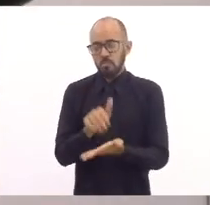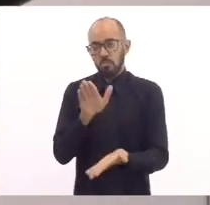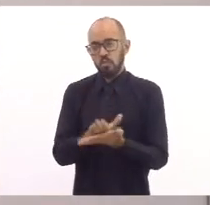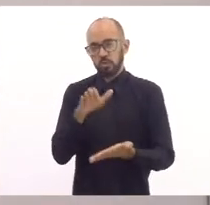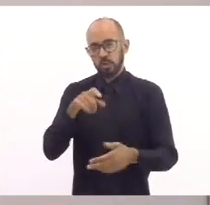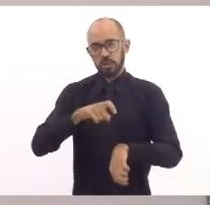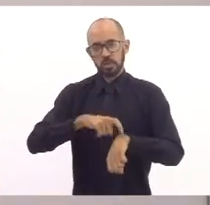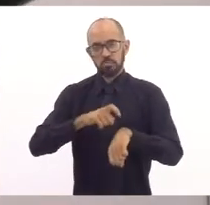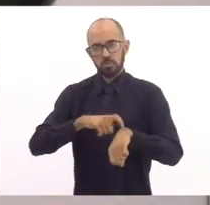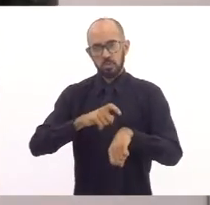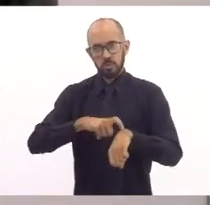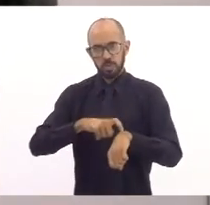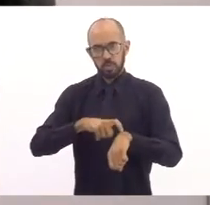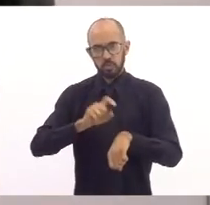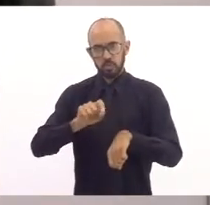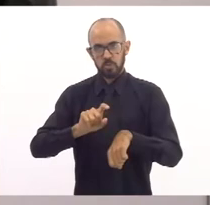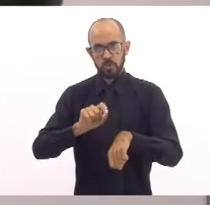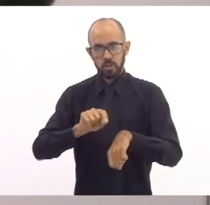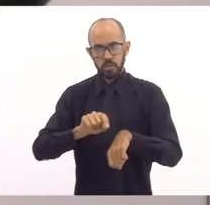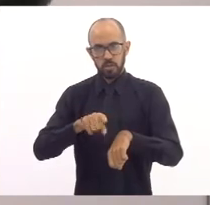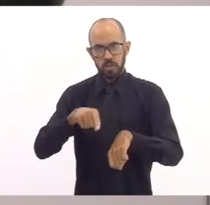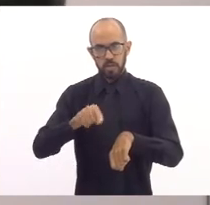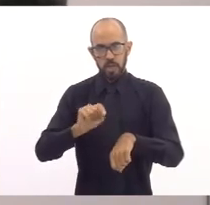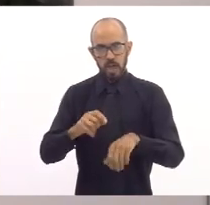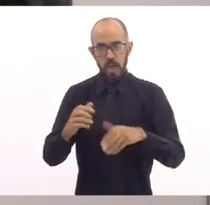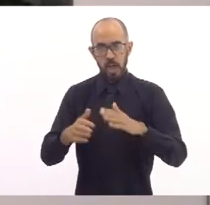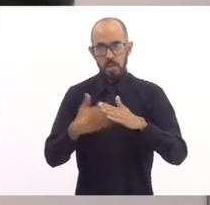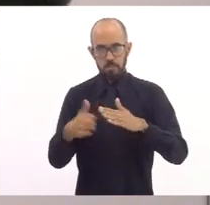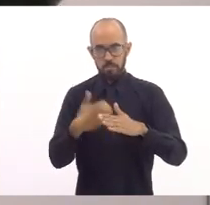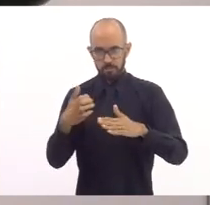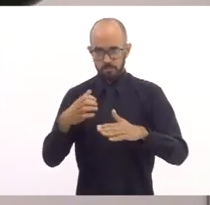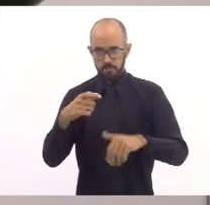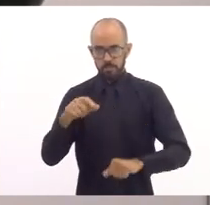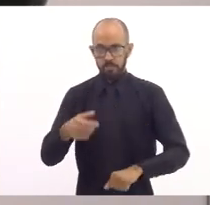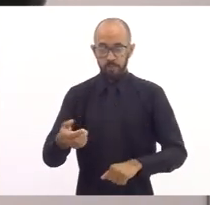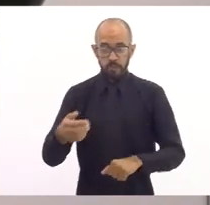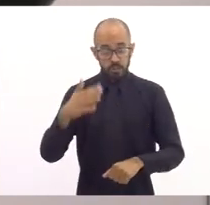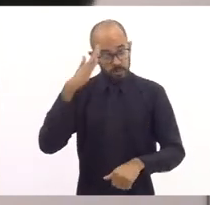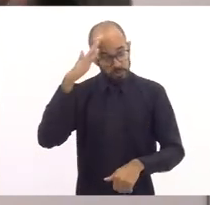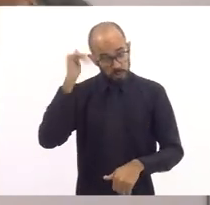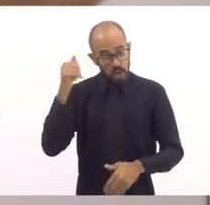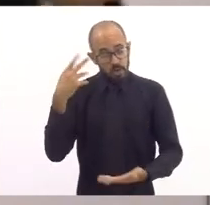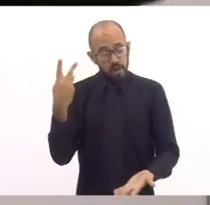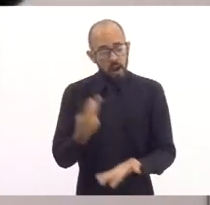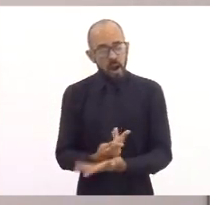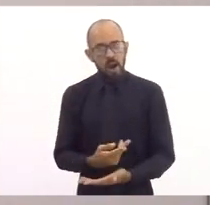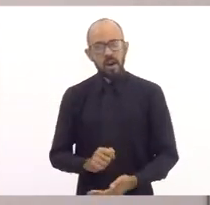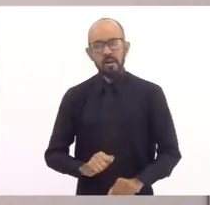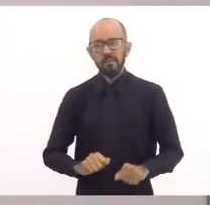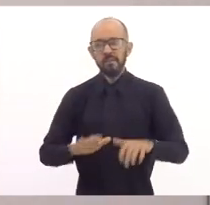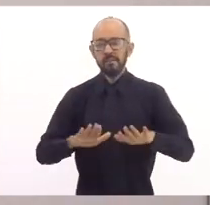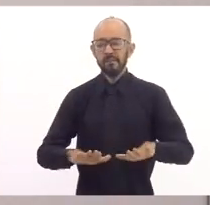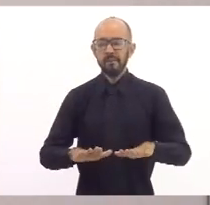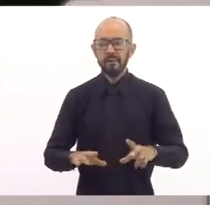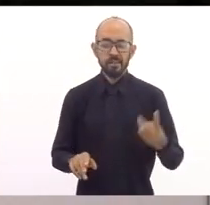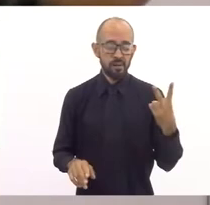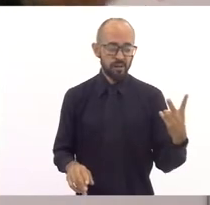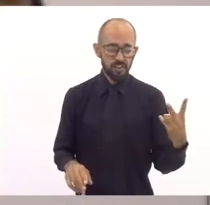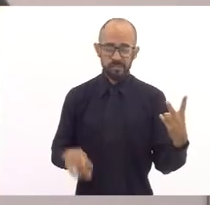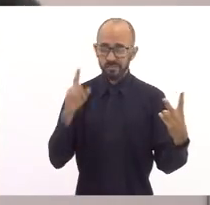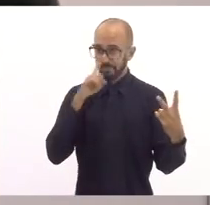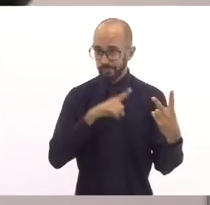momento, a concessionária teria tido conhecimento. Mas, nessas duas